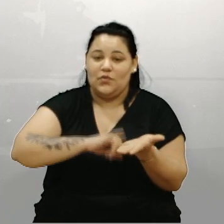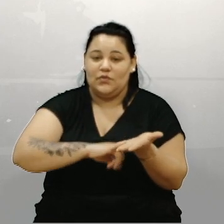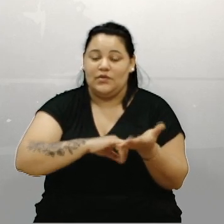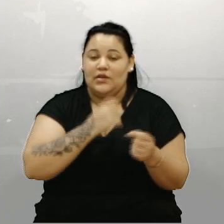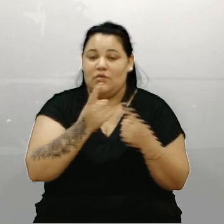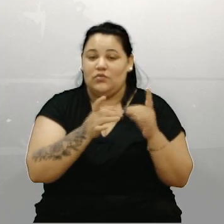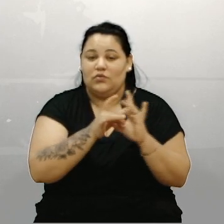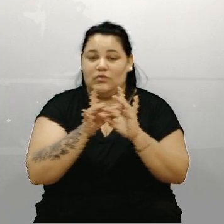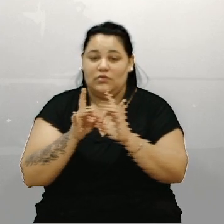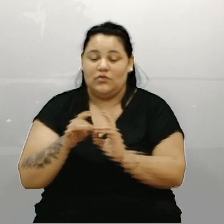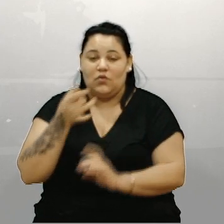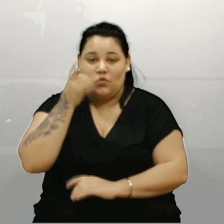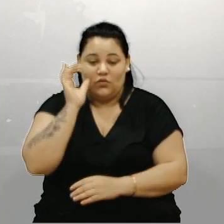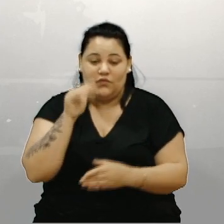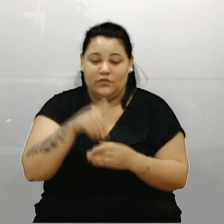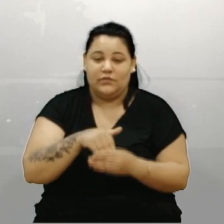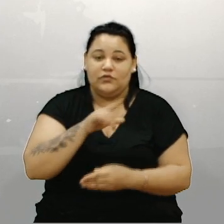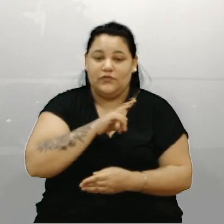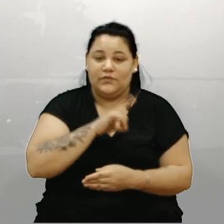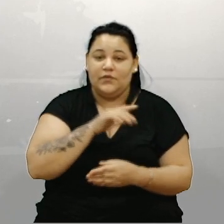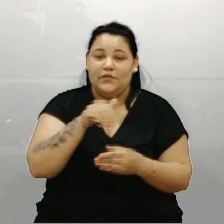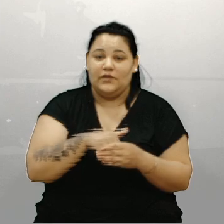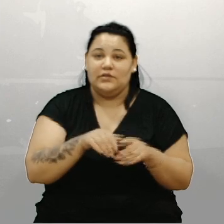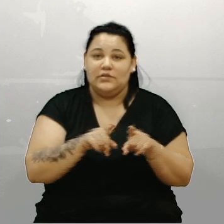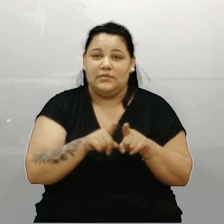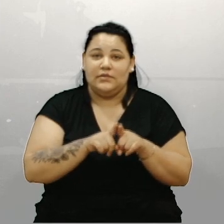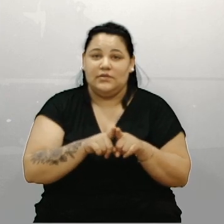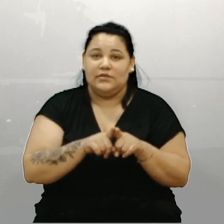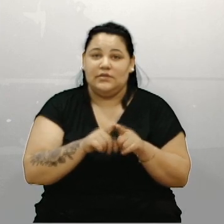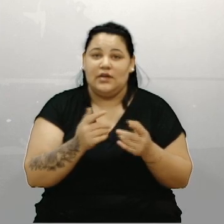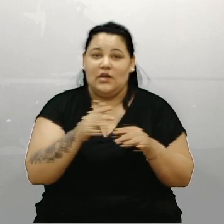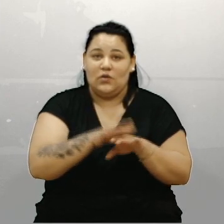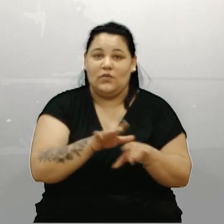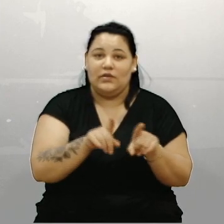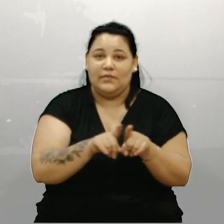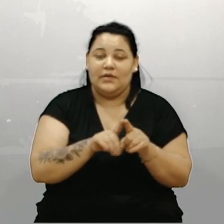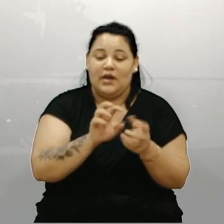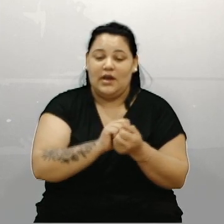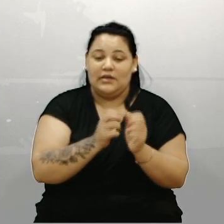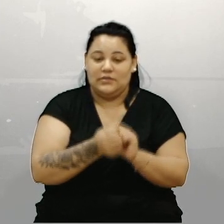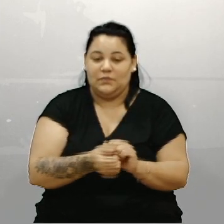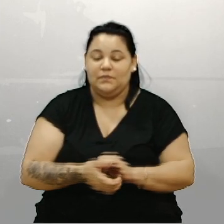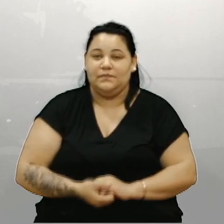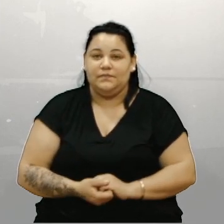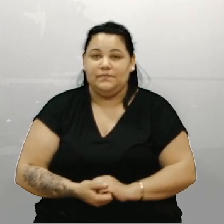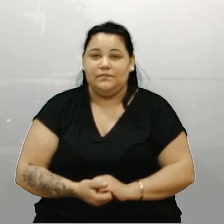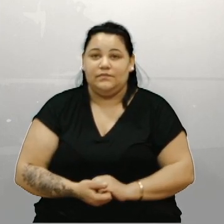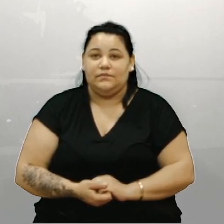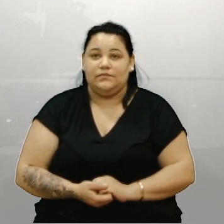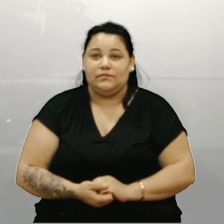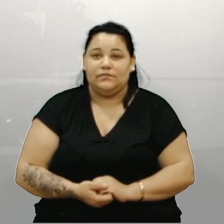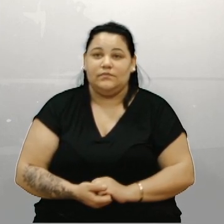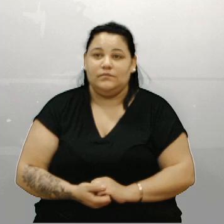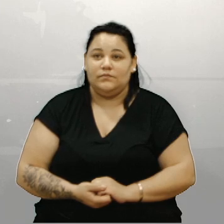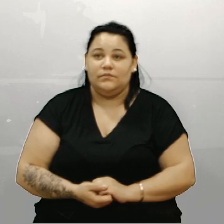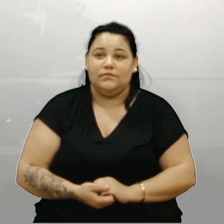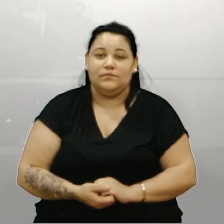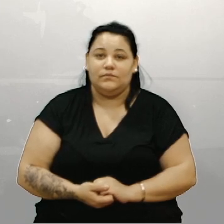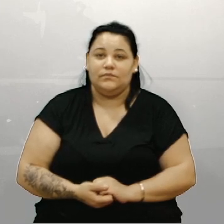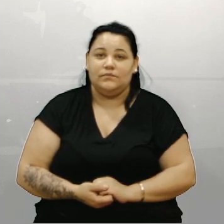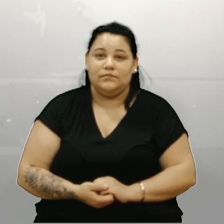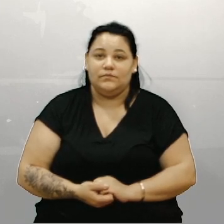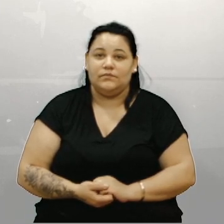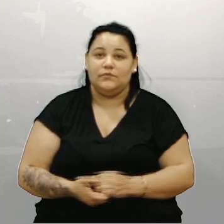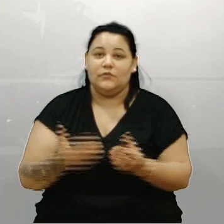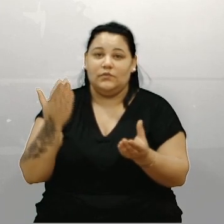nós tivemos uma matéria, uma votação que inclui também os artesãos. O processo da emissão